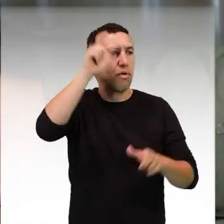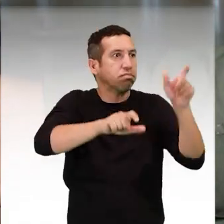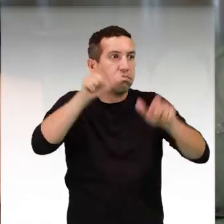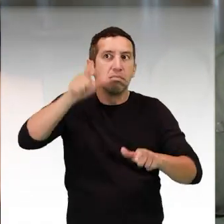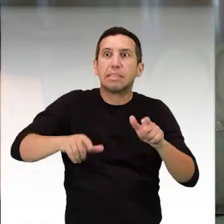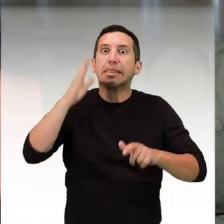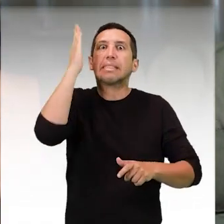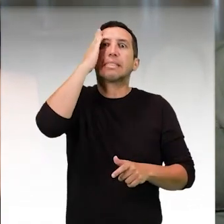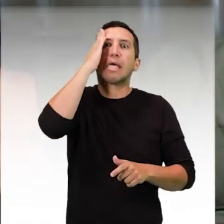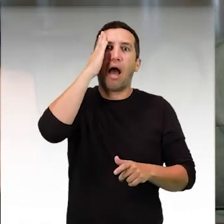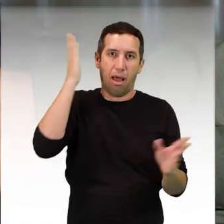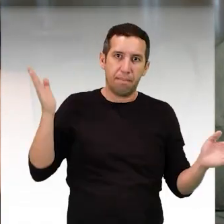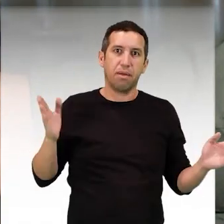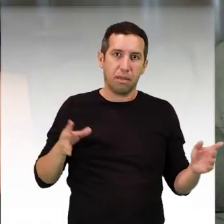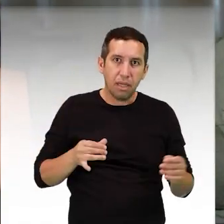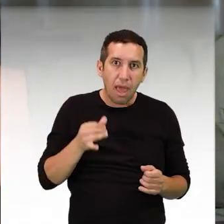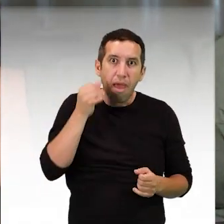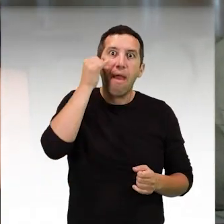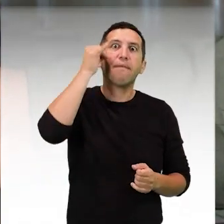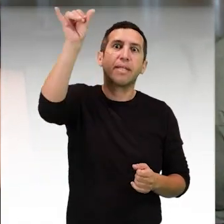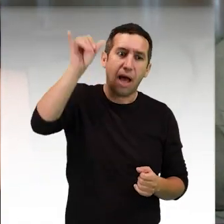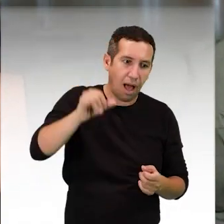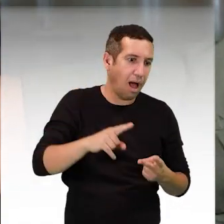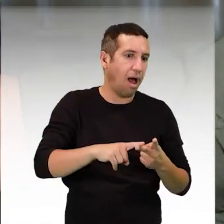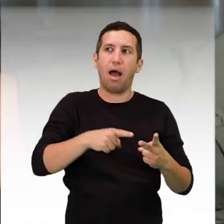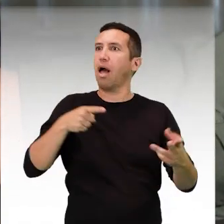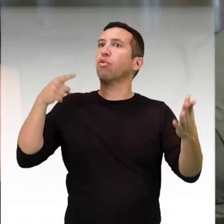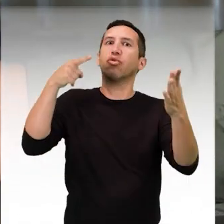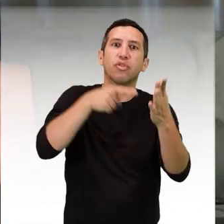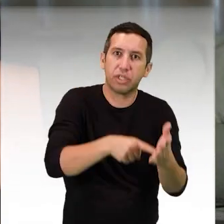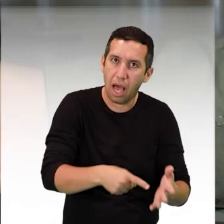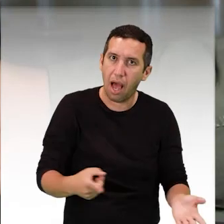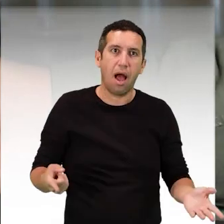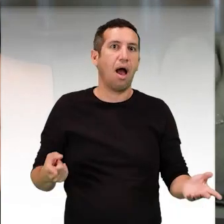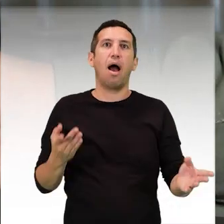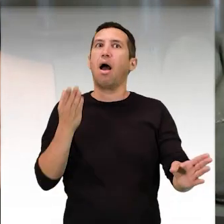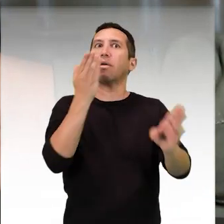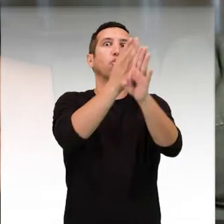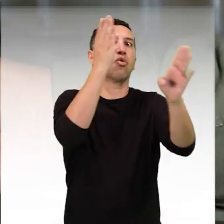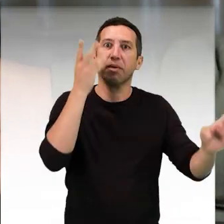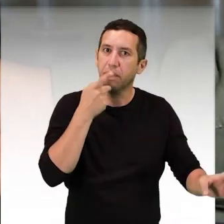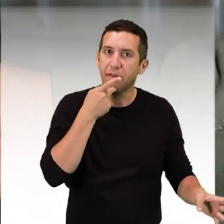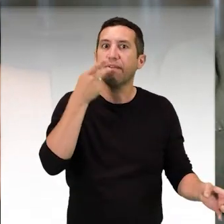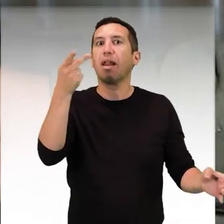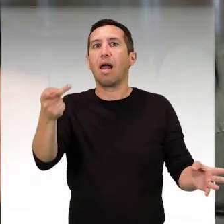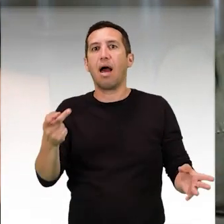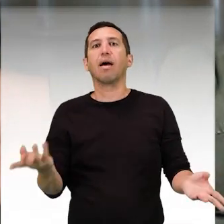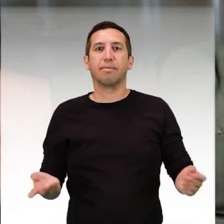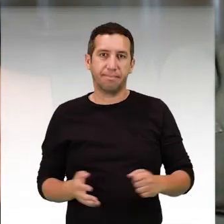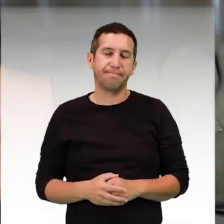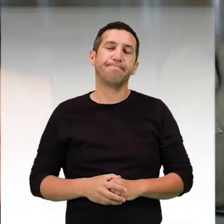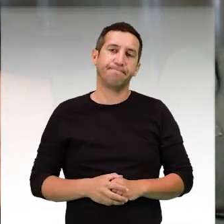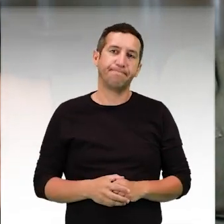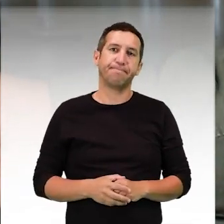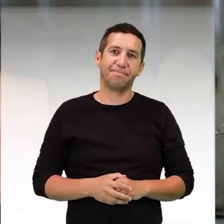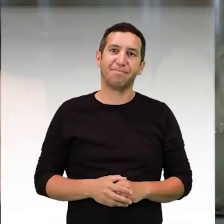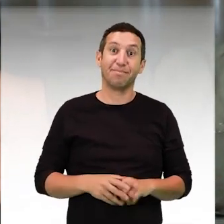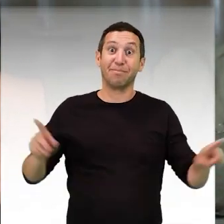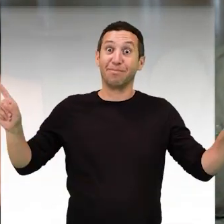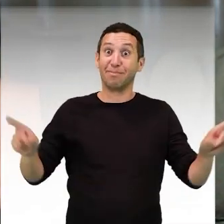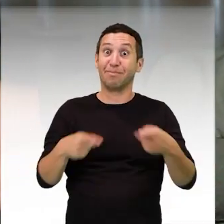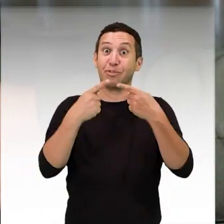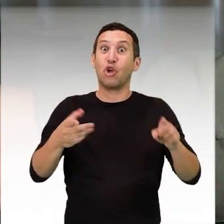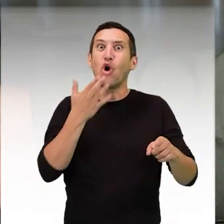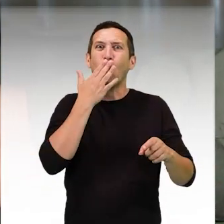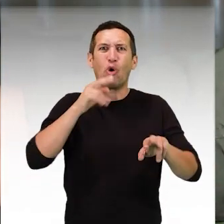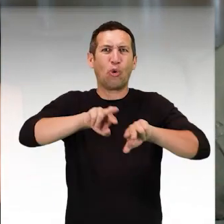essa conscientização para o público em geral é interessante para que mais pessoas tenham ciência do problema e consigam alertar,